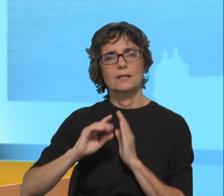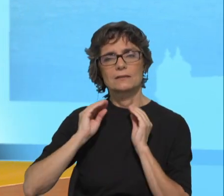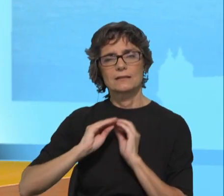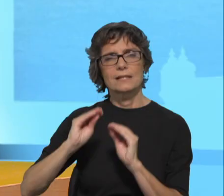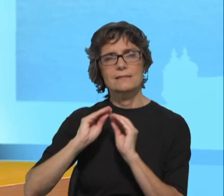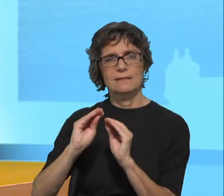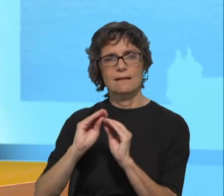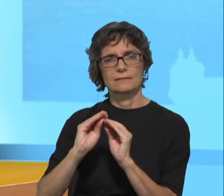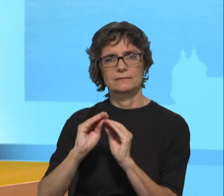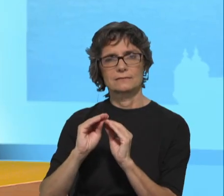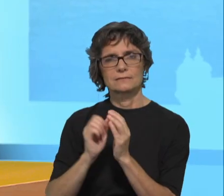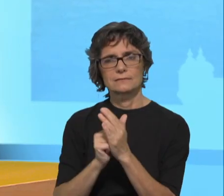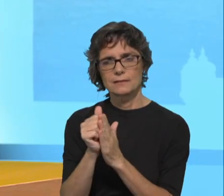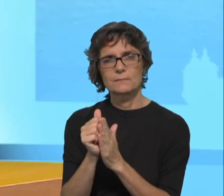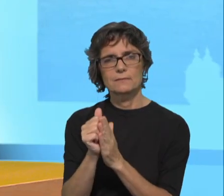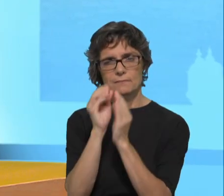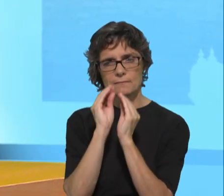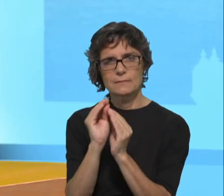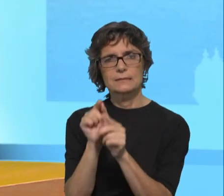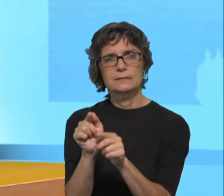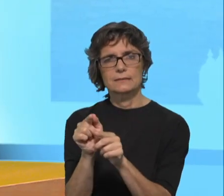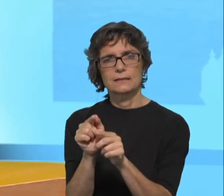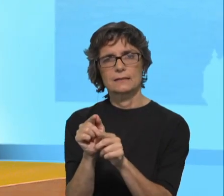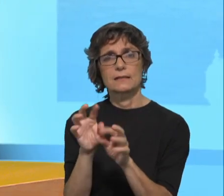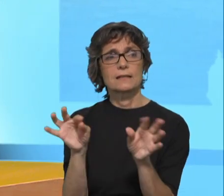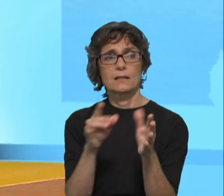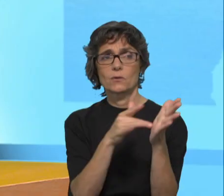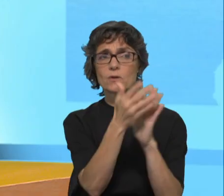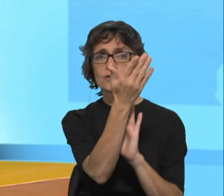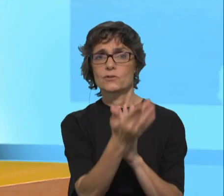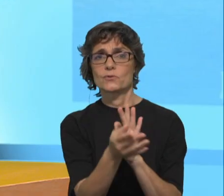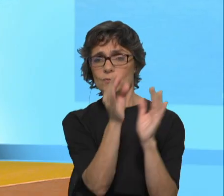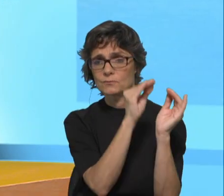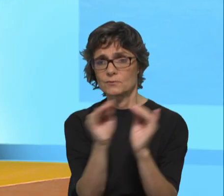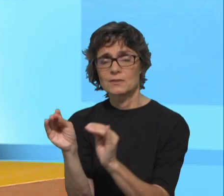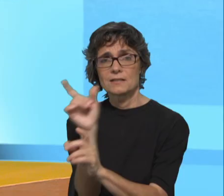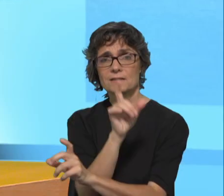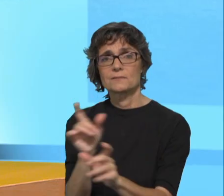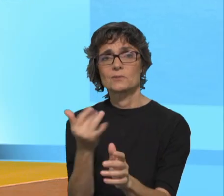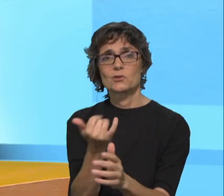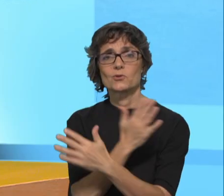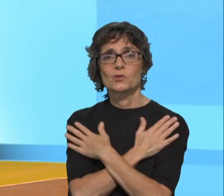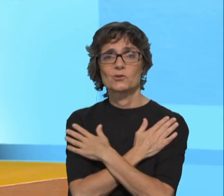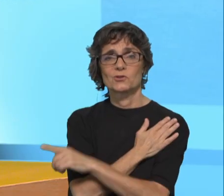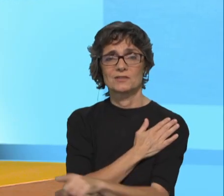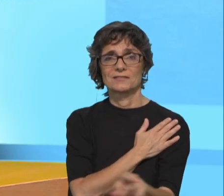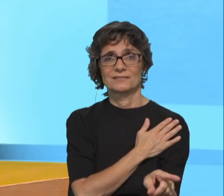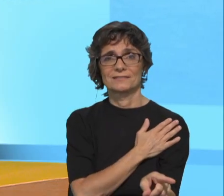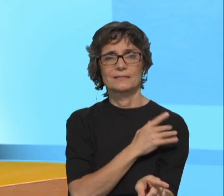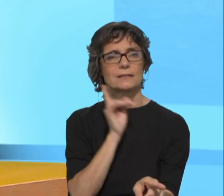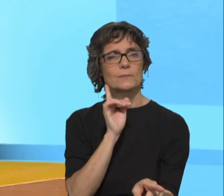catequese e no ensinar, tal como Jesus fez aos seus discípulos, deste ensinar, desta importância da